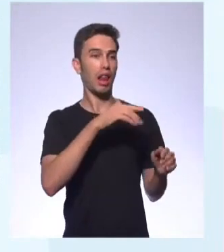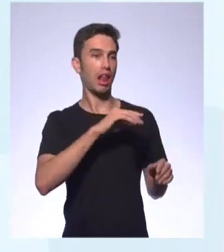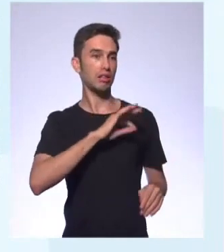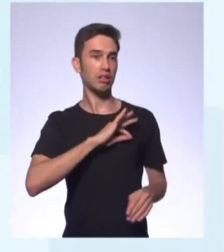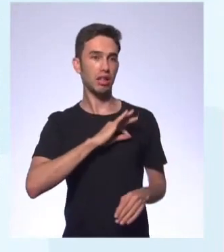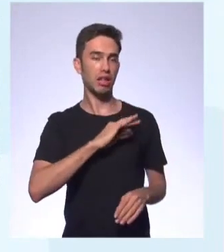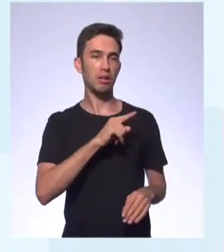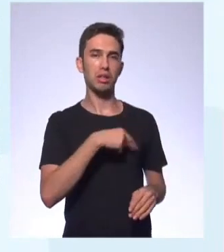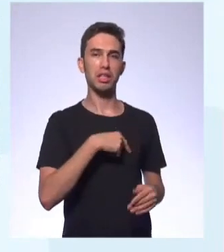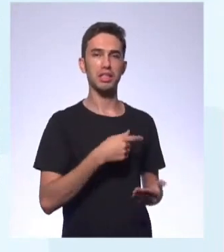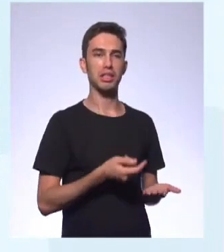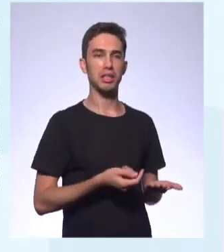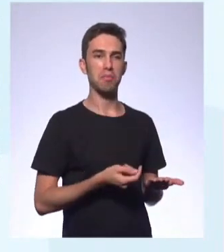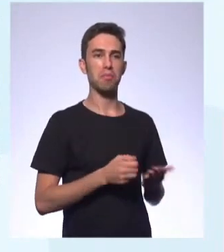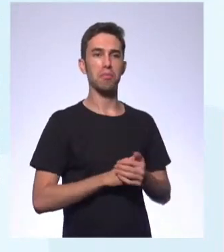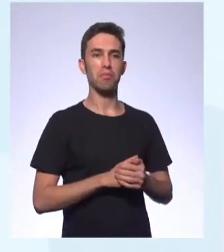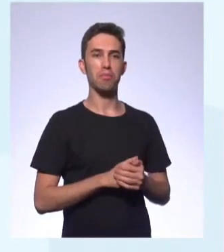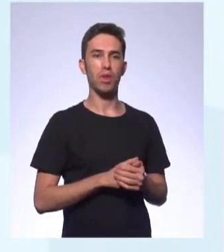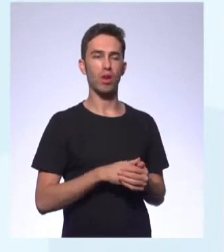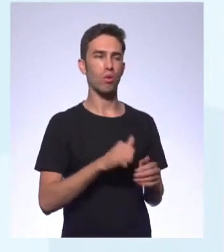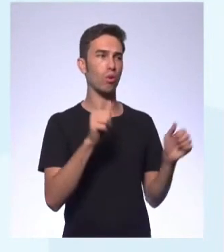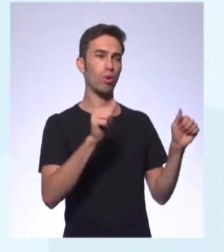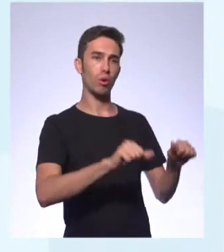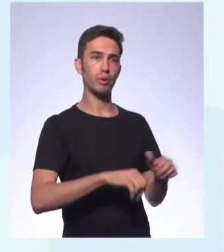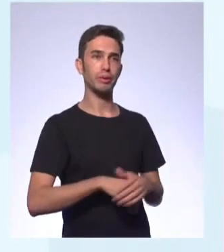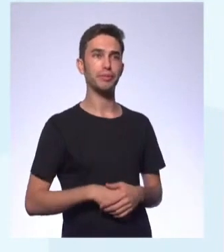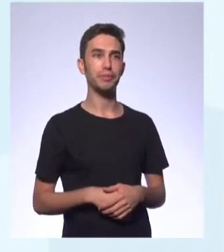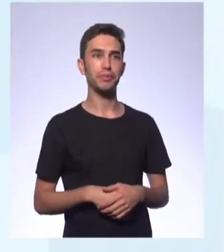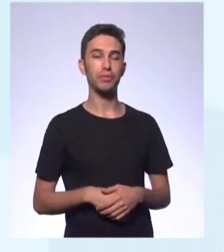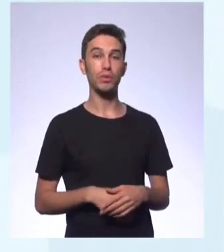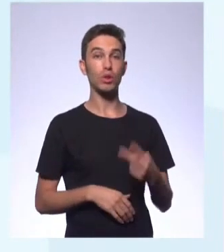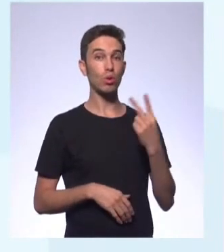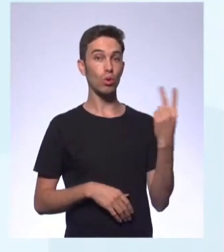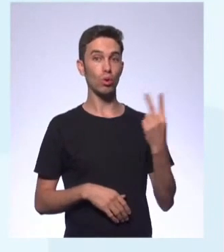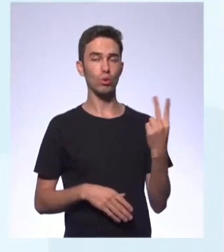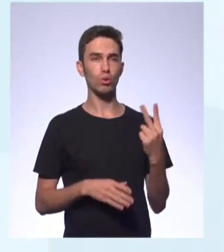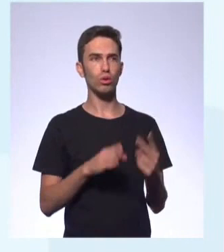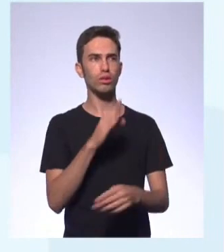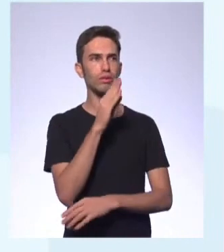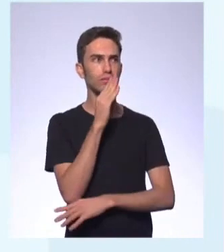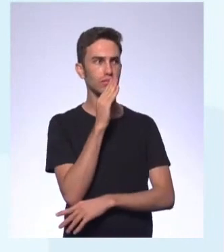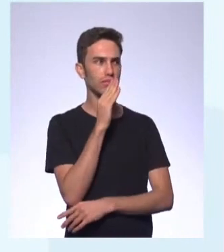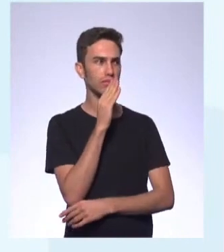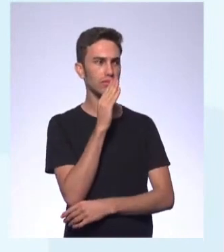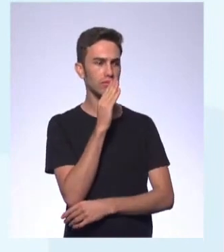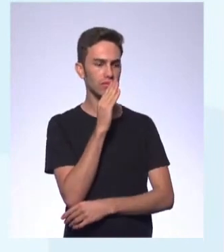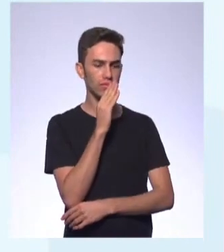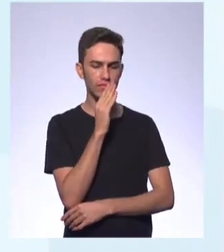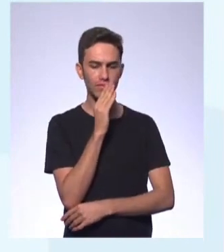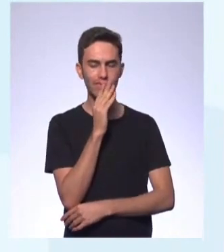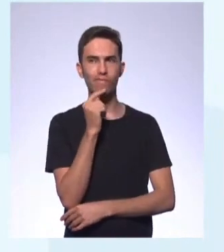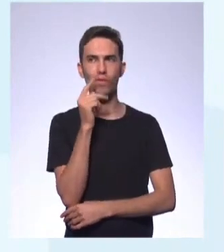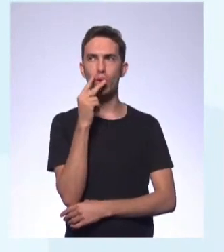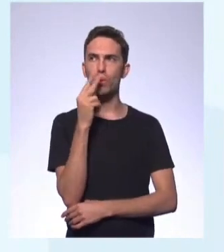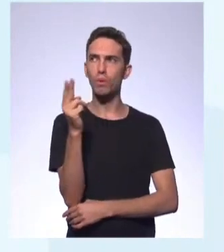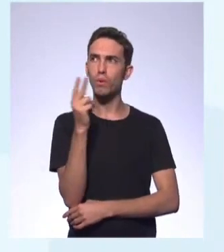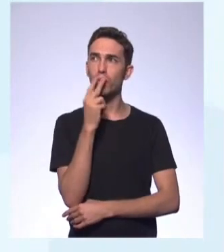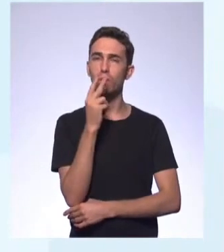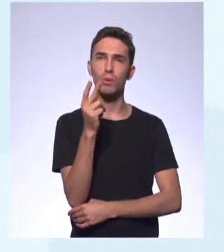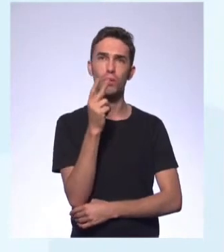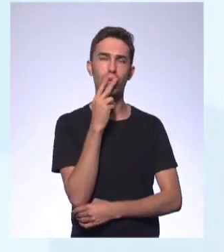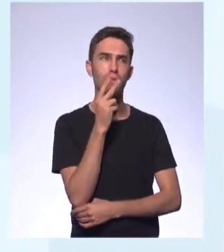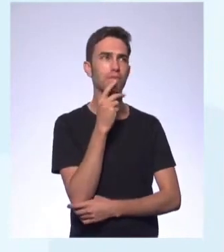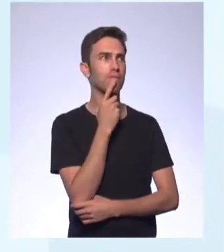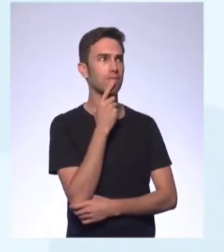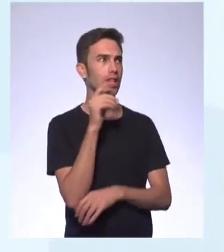ou subdelegado. É um horror. Os dois calaram-se e, silenciosos, se puseram a fumar. Ambos